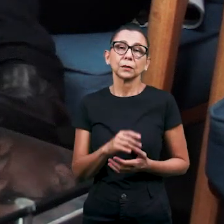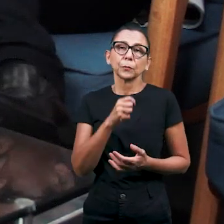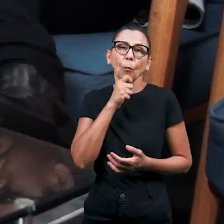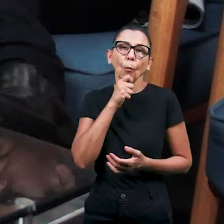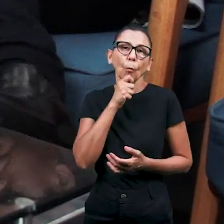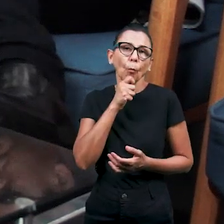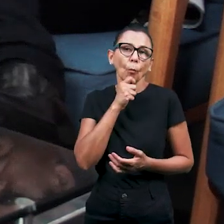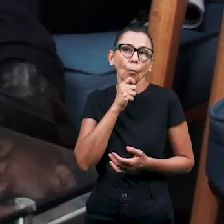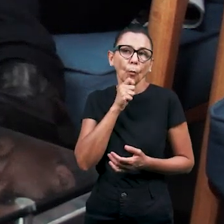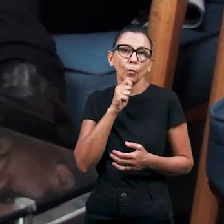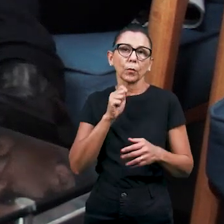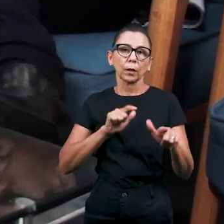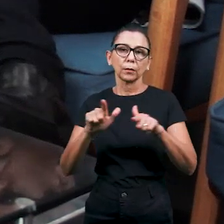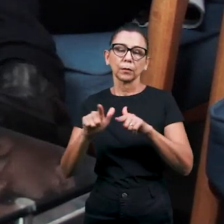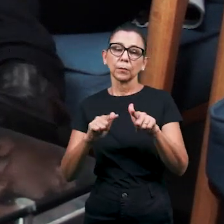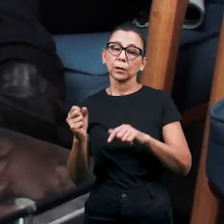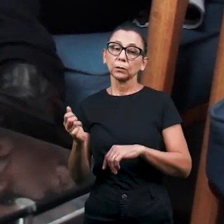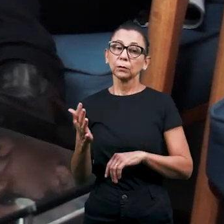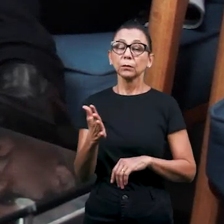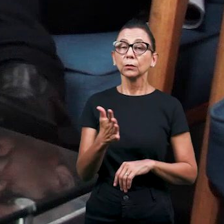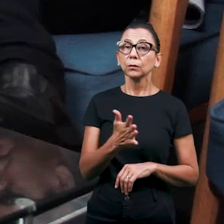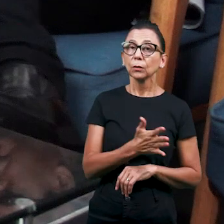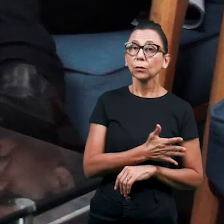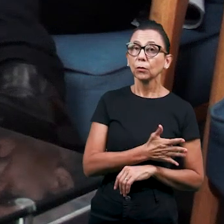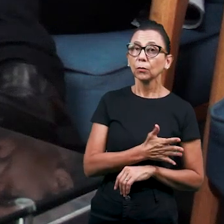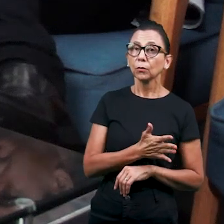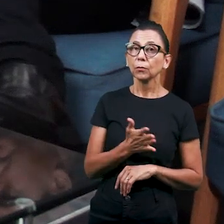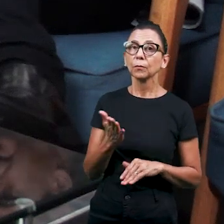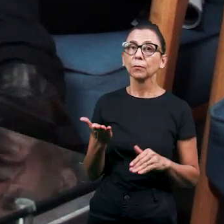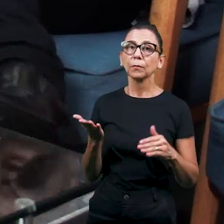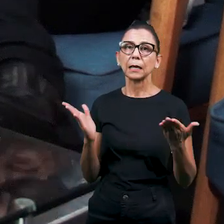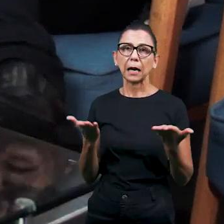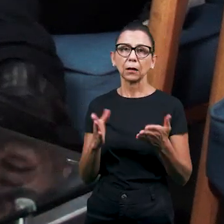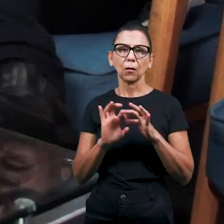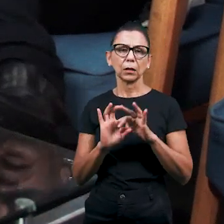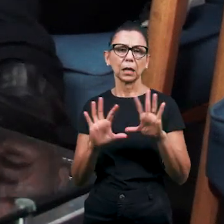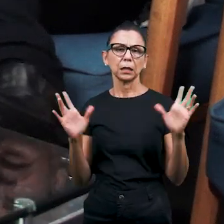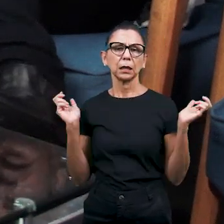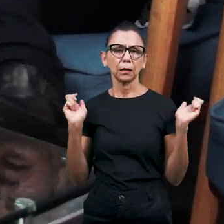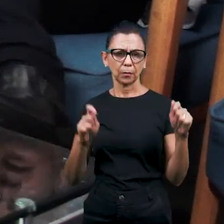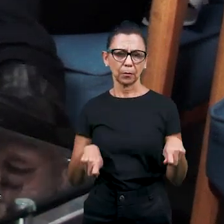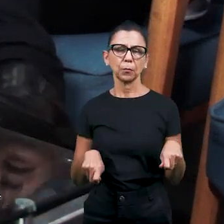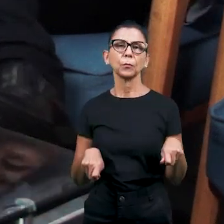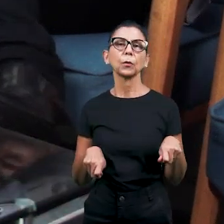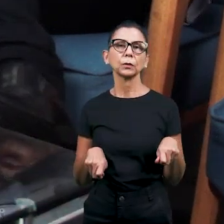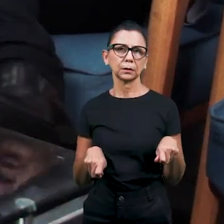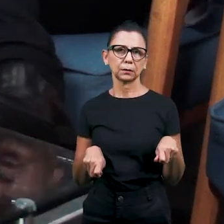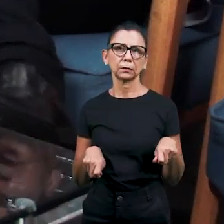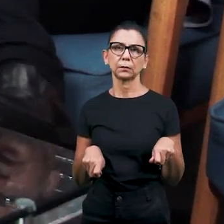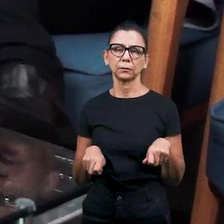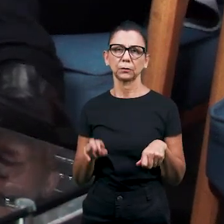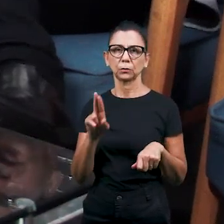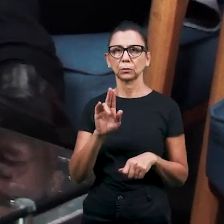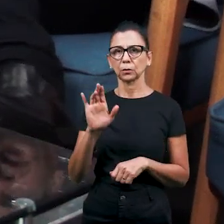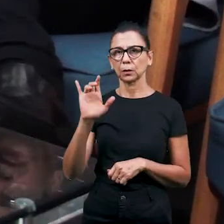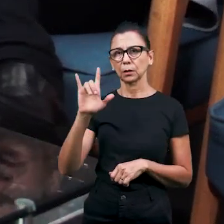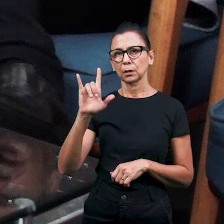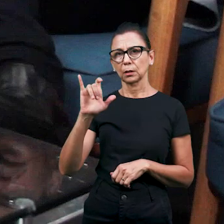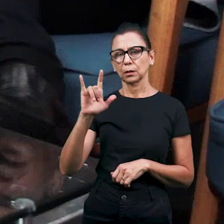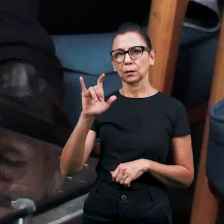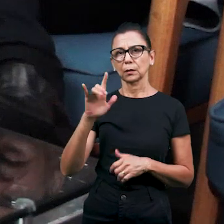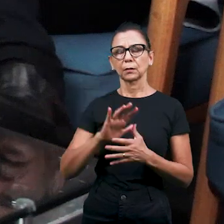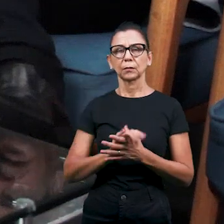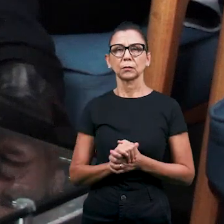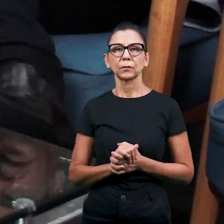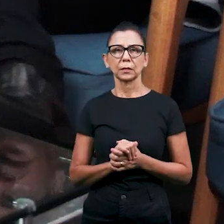página, na conta do Instagram do Evangelho Sem Fronteiras. Você tem que passar para eles. Né? Tá aparecendo aqui na tela, né? Tá. O texto, Evangelho Sem